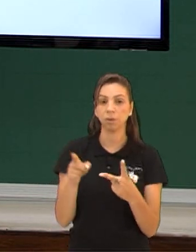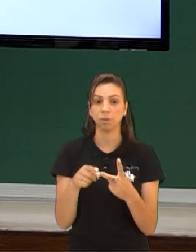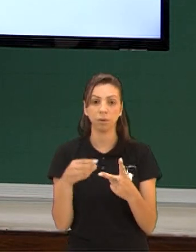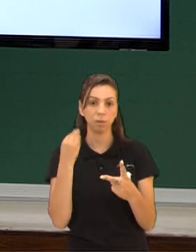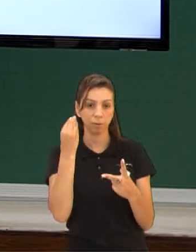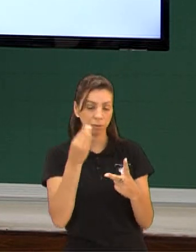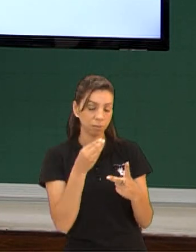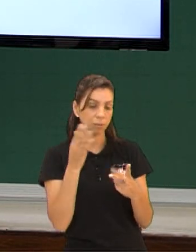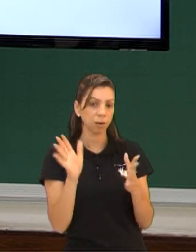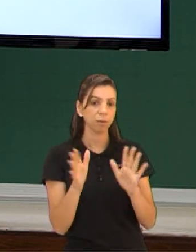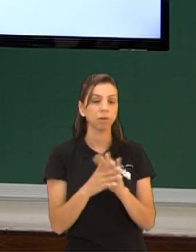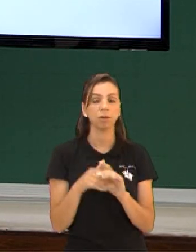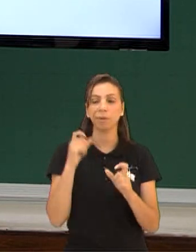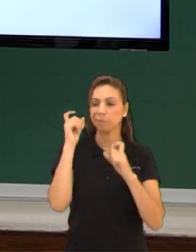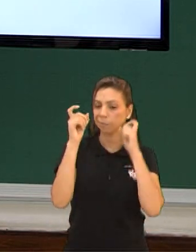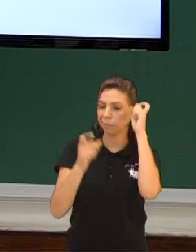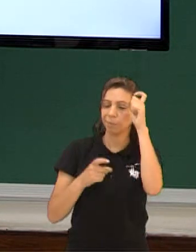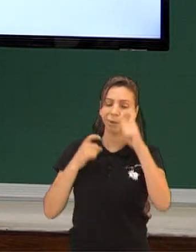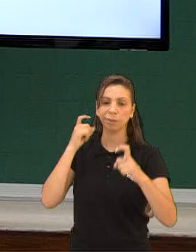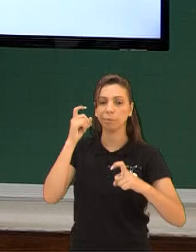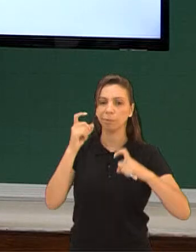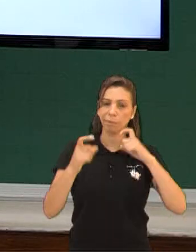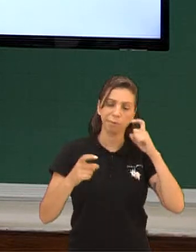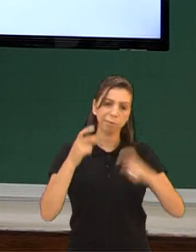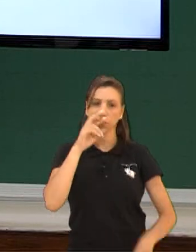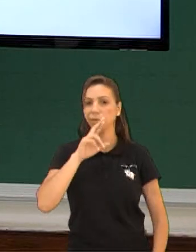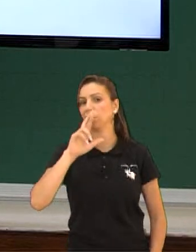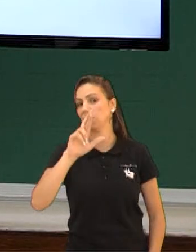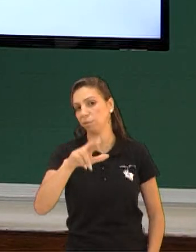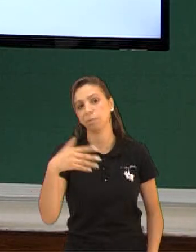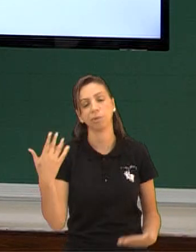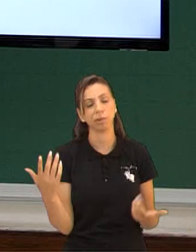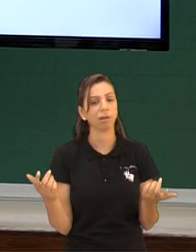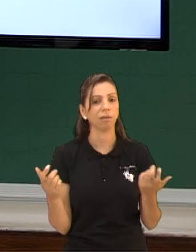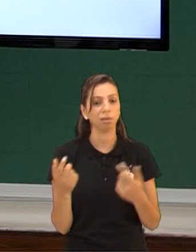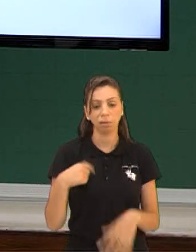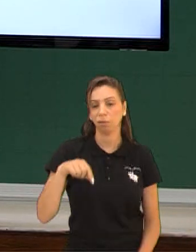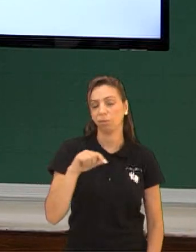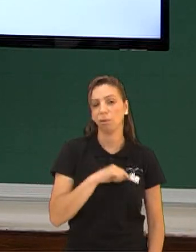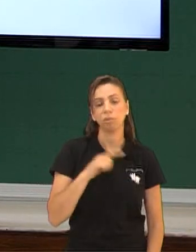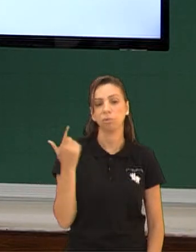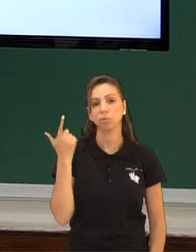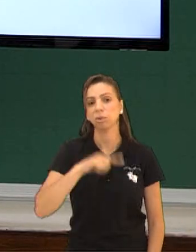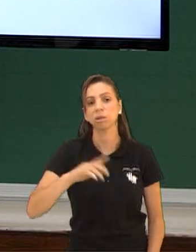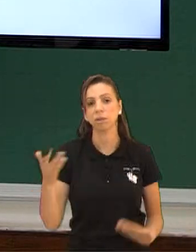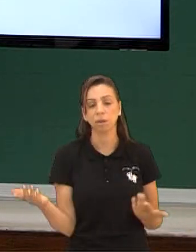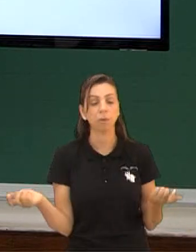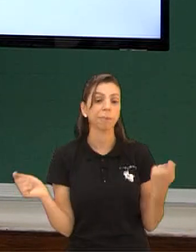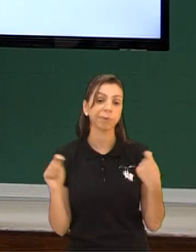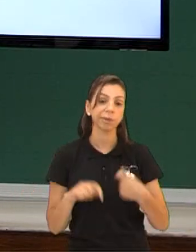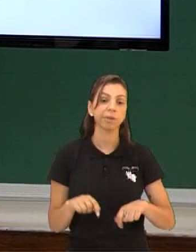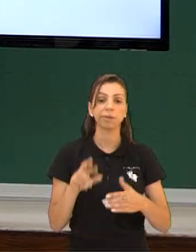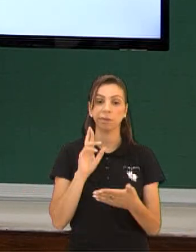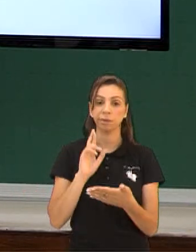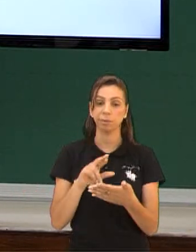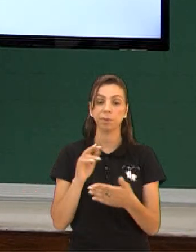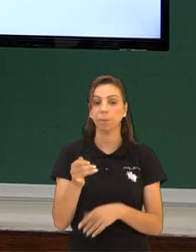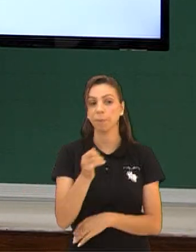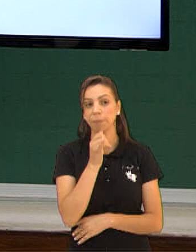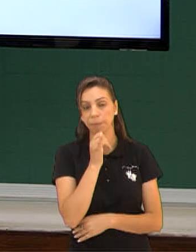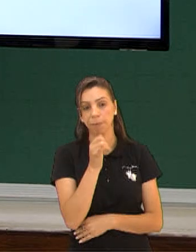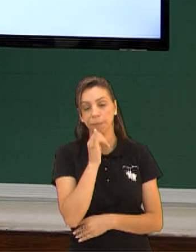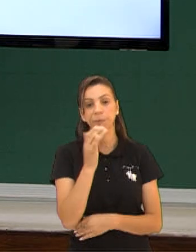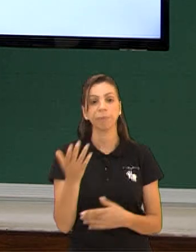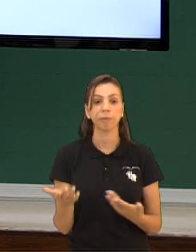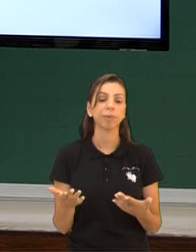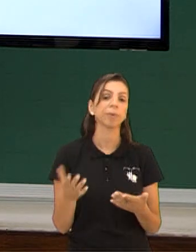estão preocupados em chegar a um em si, nós não conseguiríamos chegar. Então não seria necessário responder, por exemplo, o